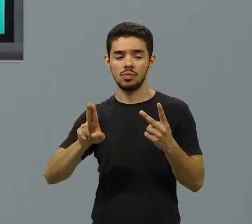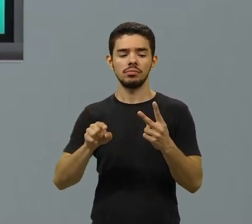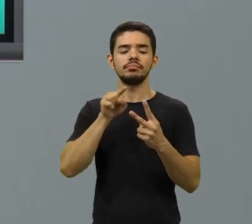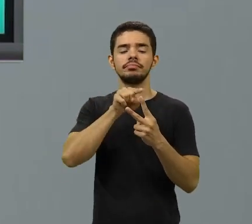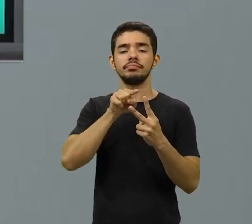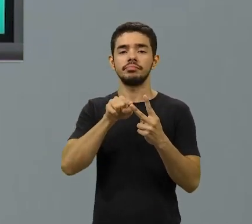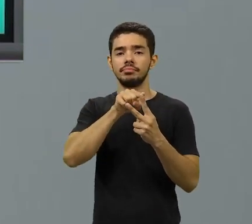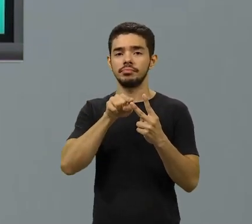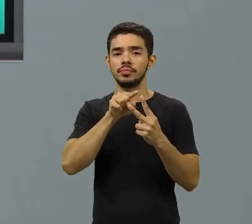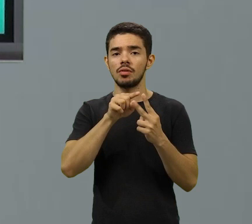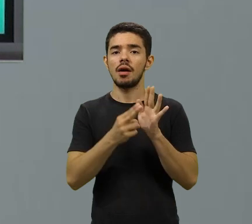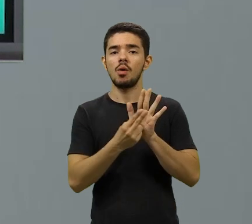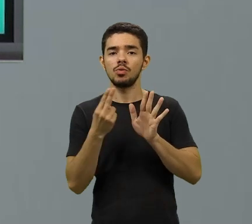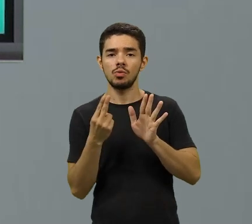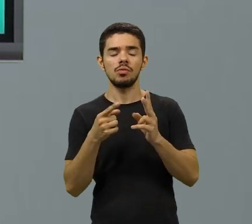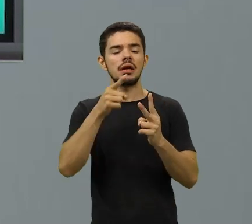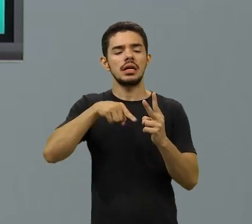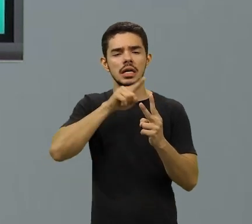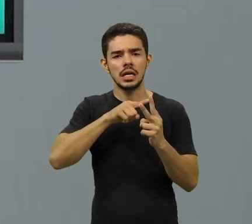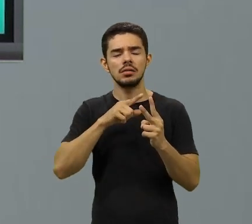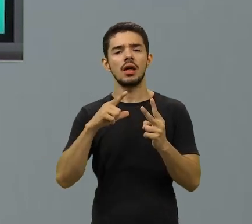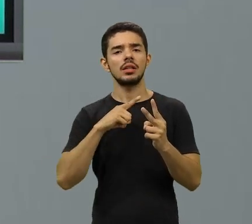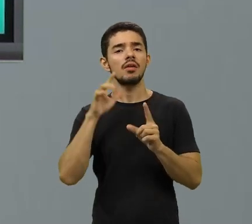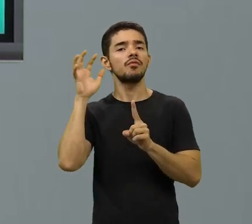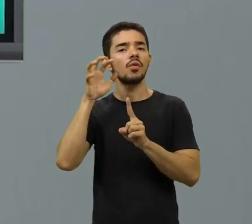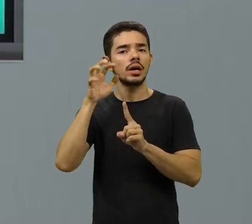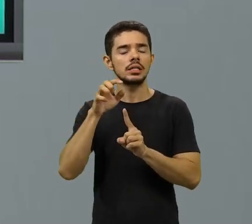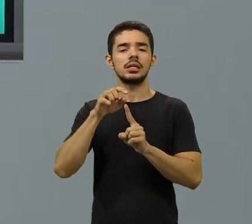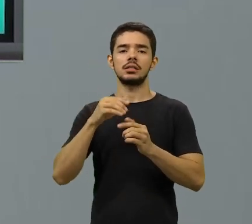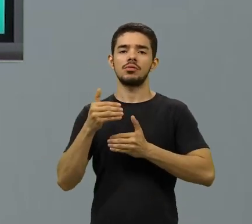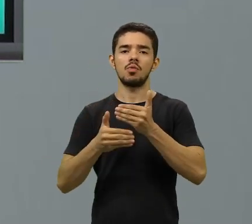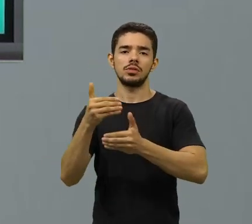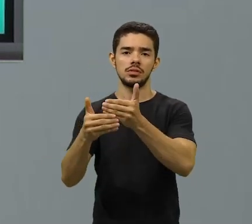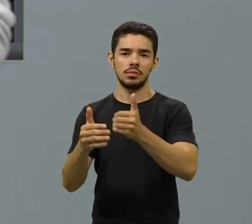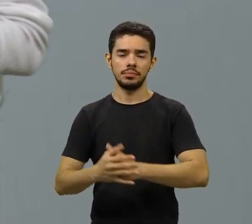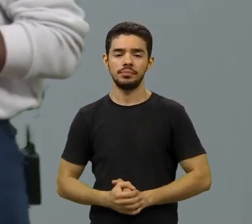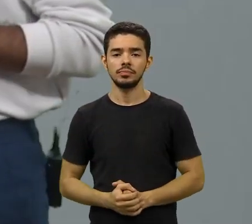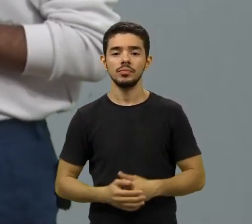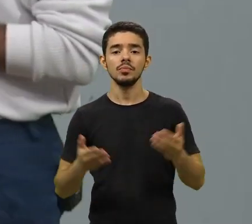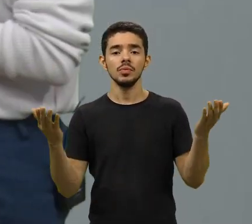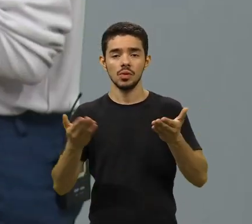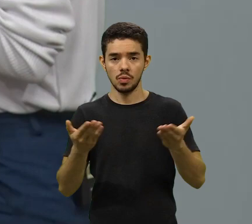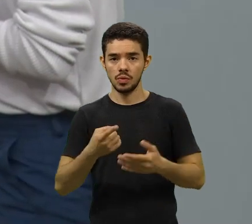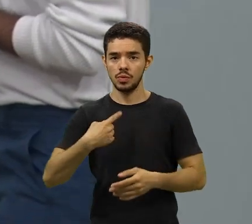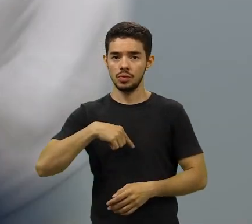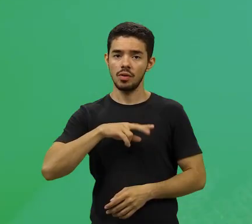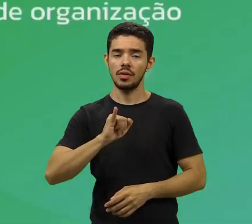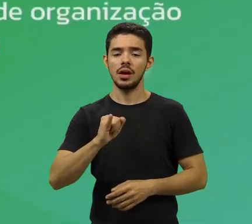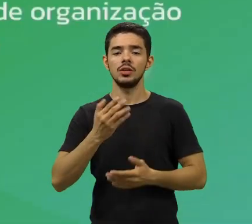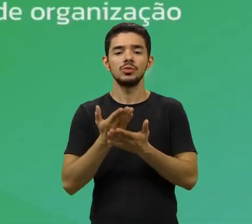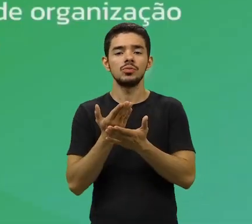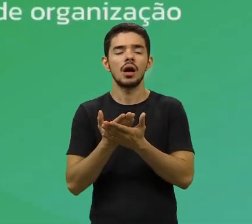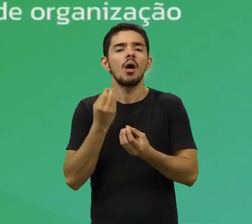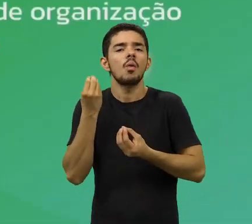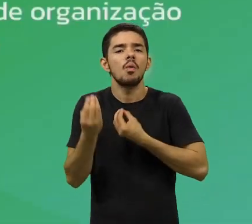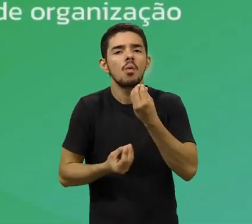dois personagens, eles atuaram diretamente nessa construção. Então, hoje nós vamos ver um pouquinho como